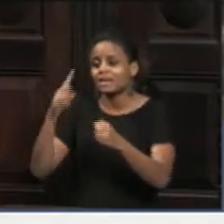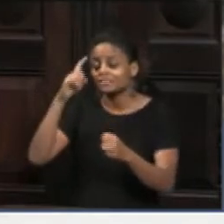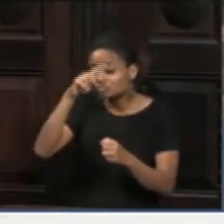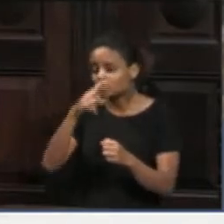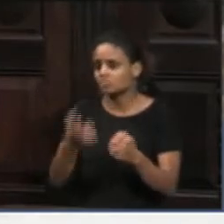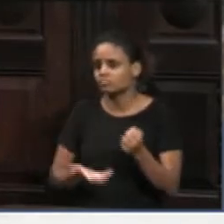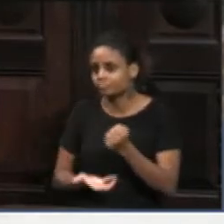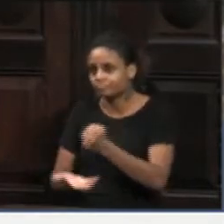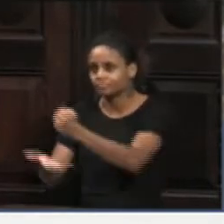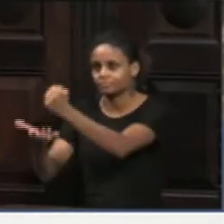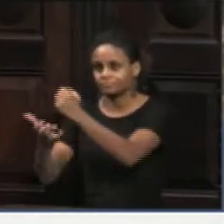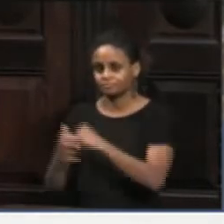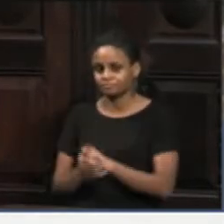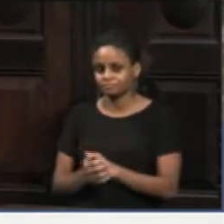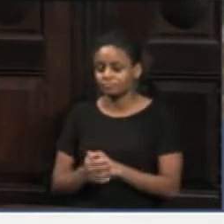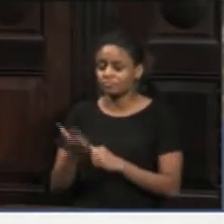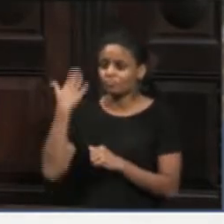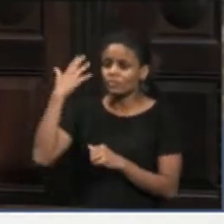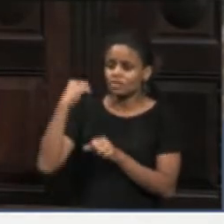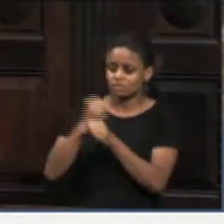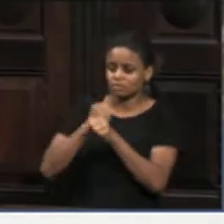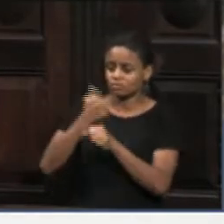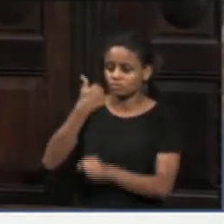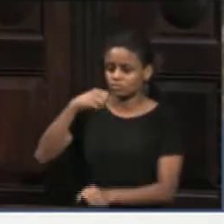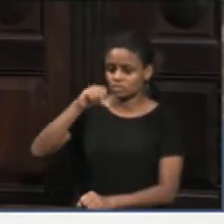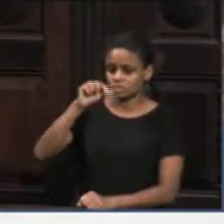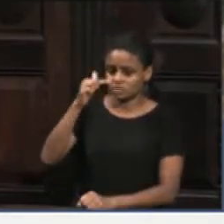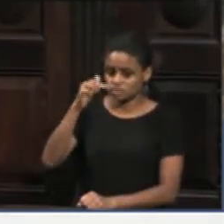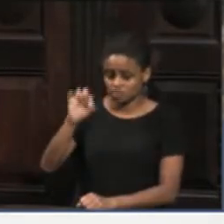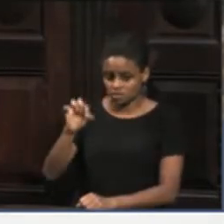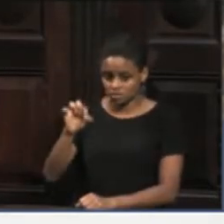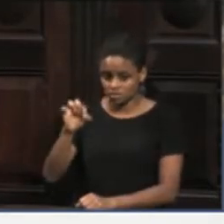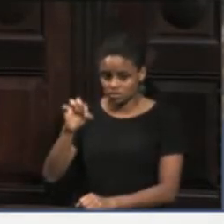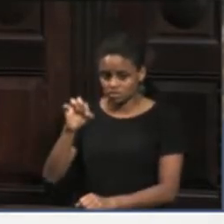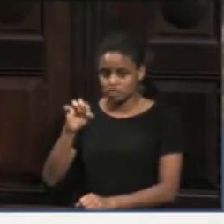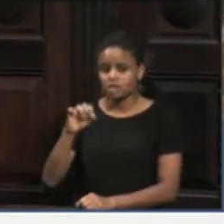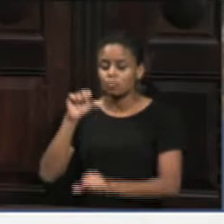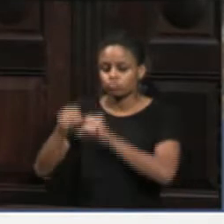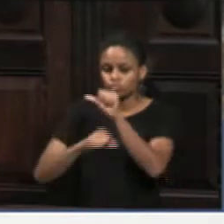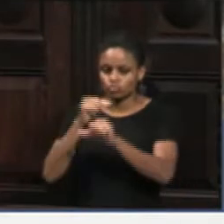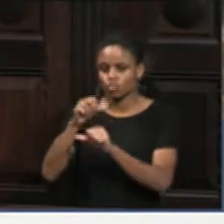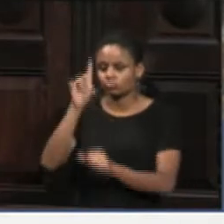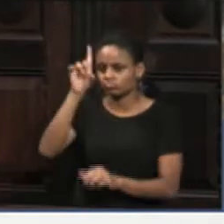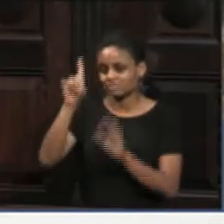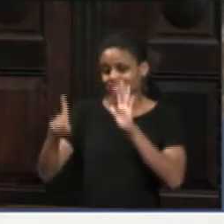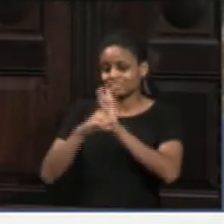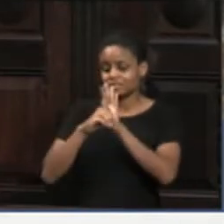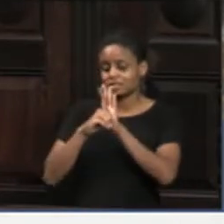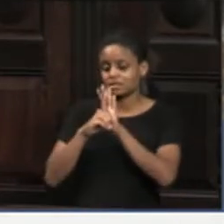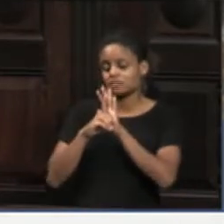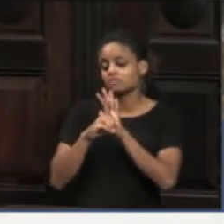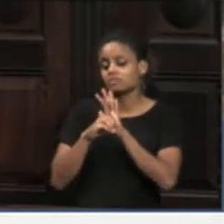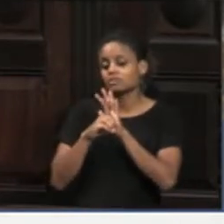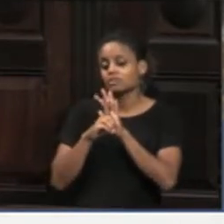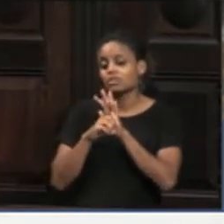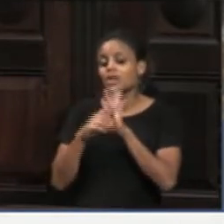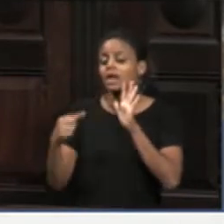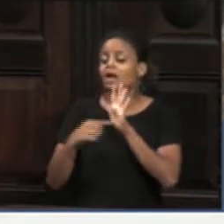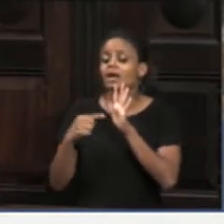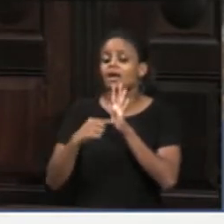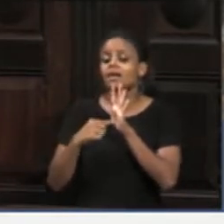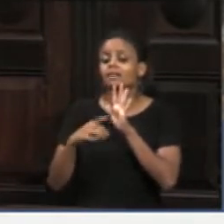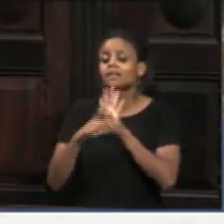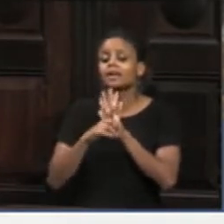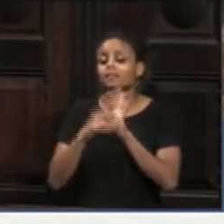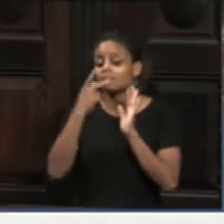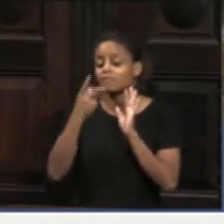1970, que depois foi regulamentado por um decreto que exatamente fala sobre